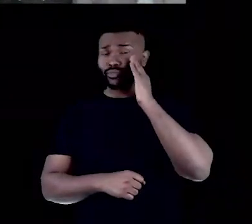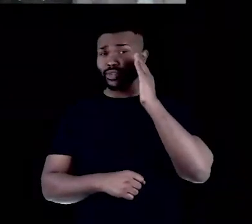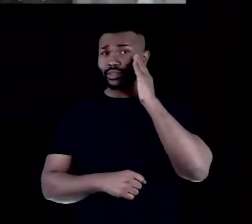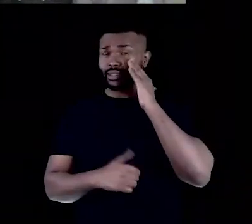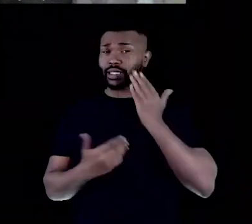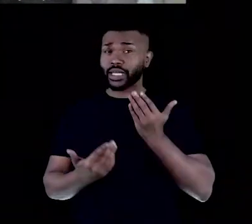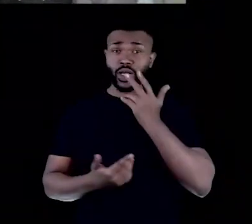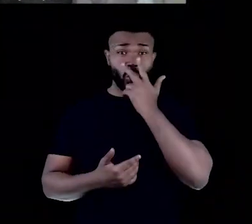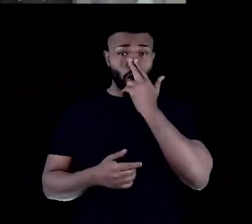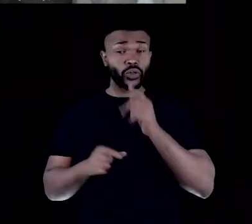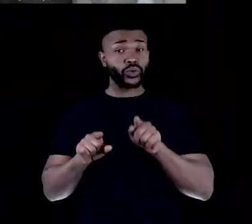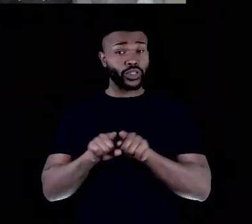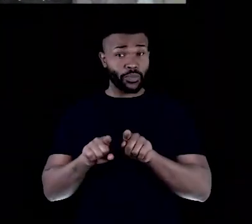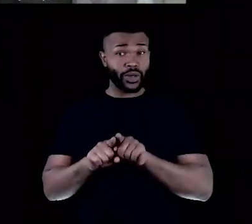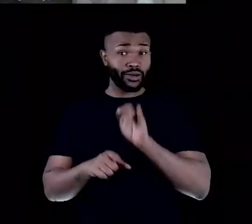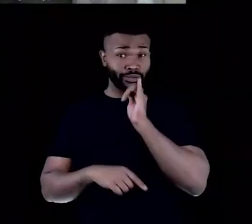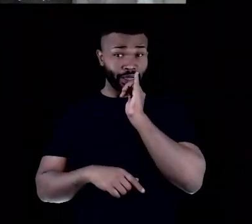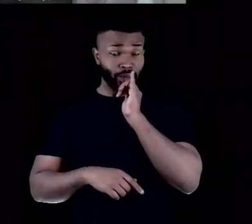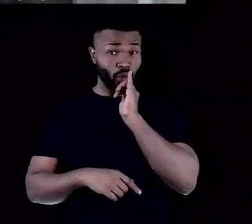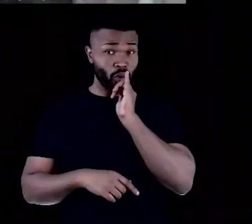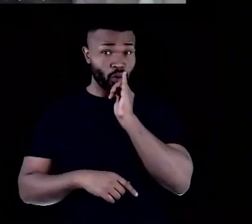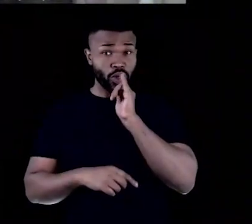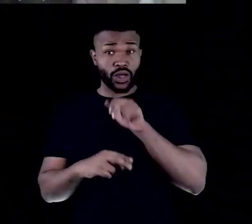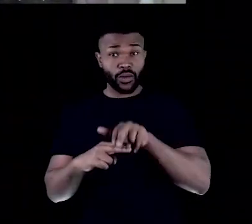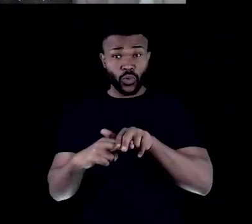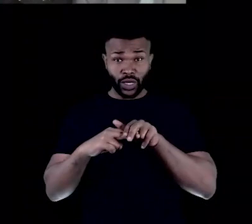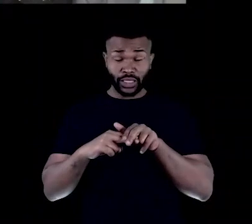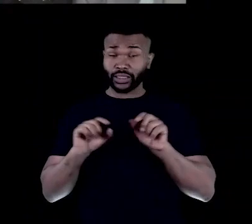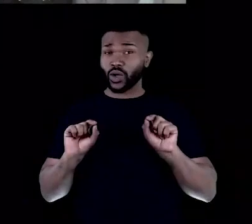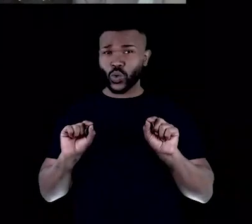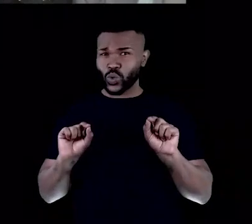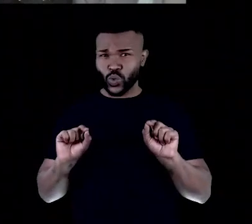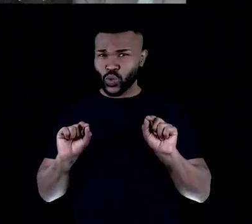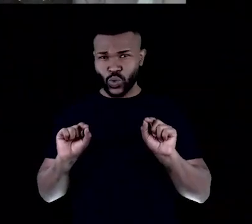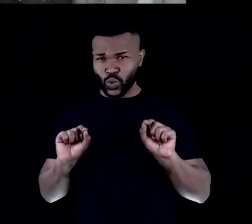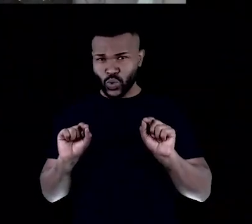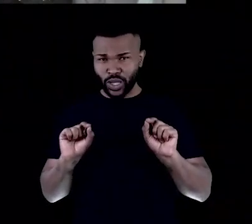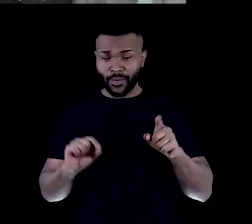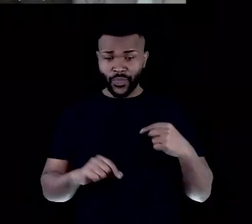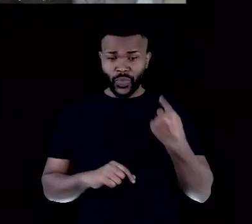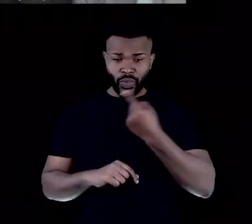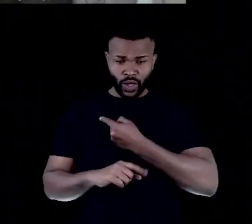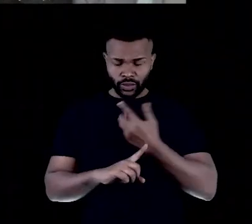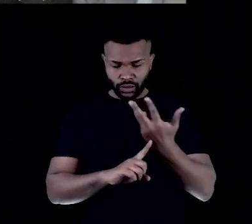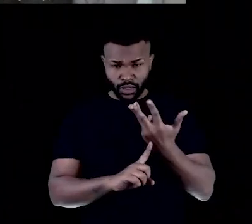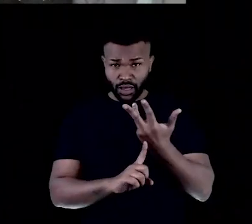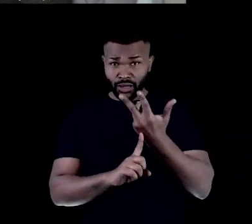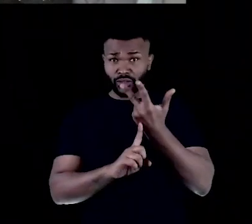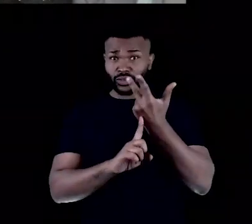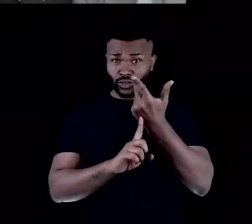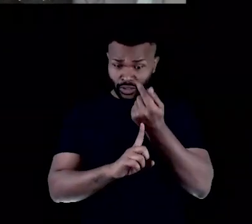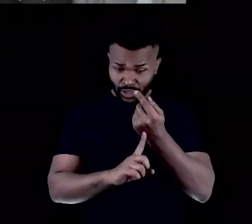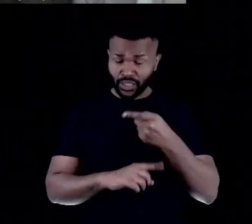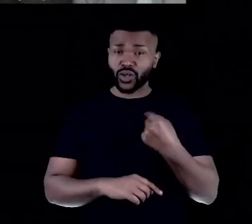processar. Eu acho que também, só pelo fato também de, por sermos